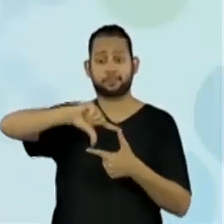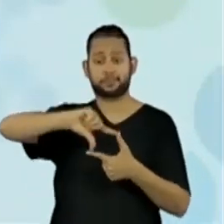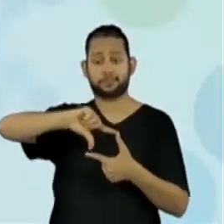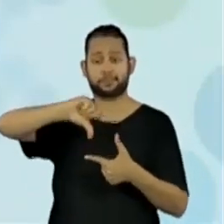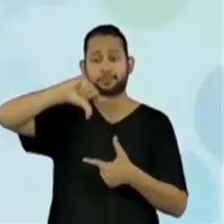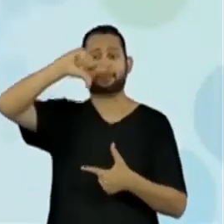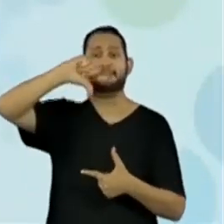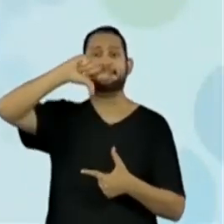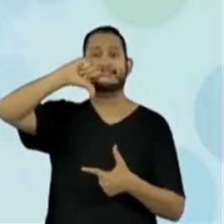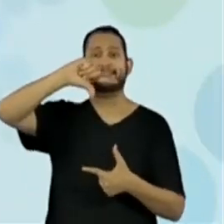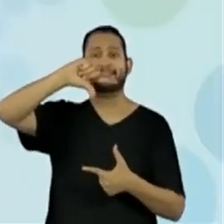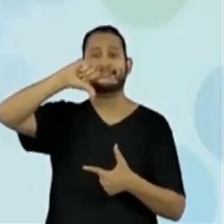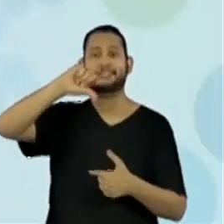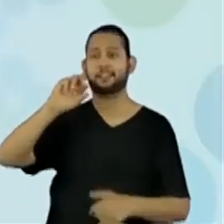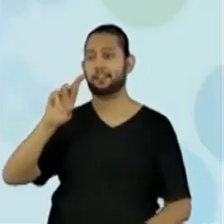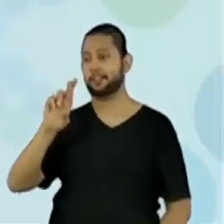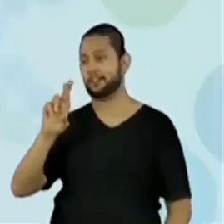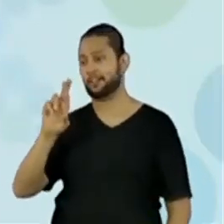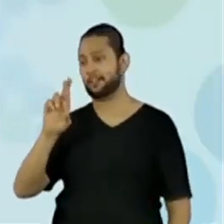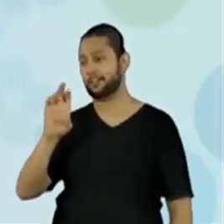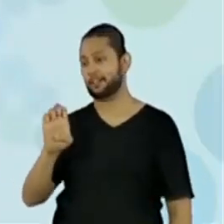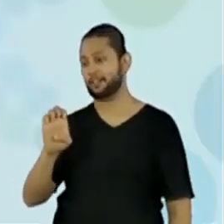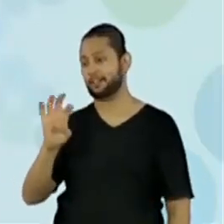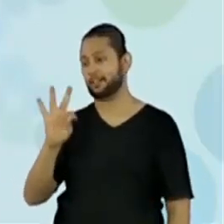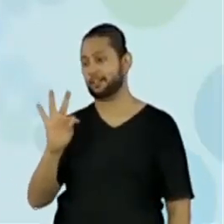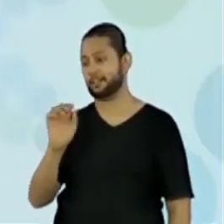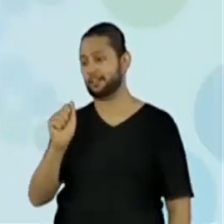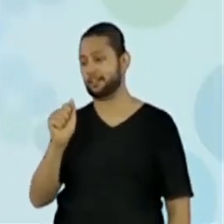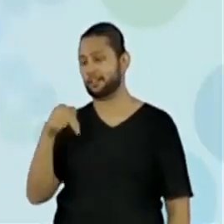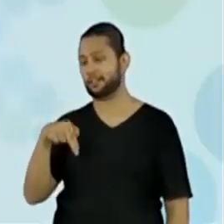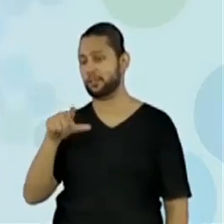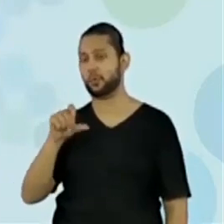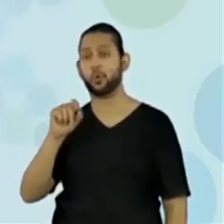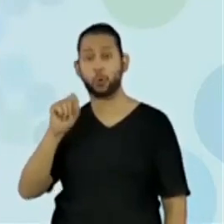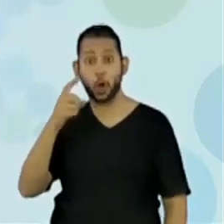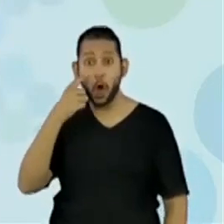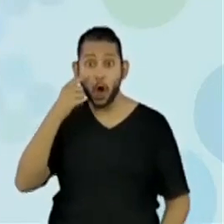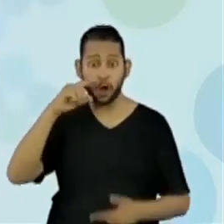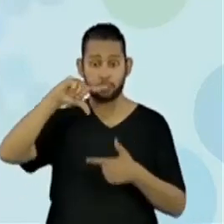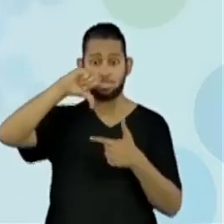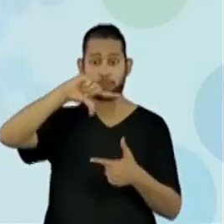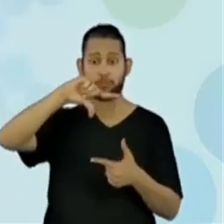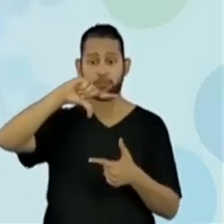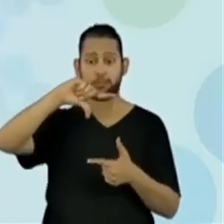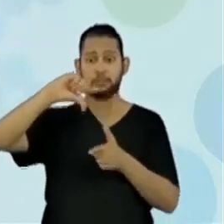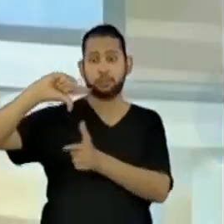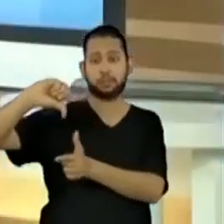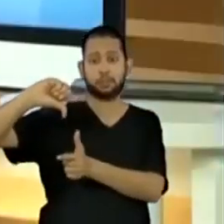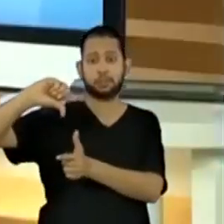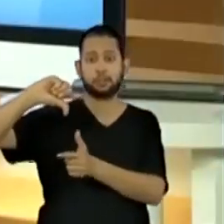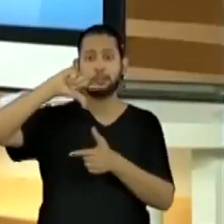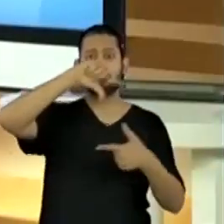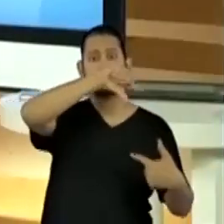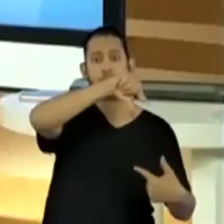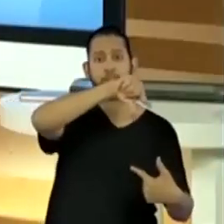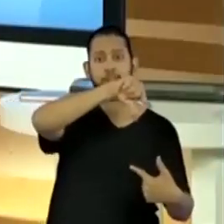Isso aqui é um retângulo. Se eu olhar aqui, também é um retângulo. Se eu virasse ele para trás e olhar